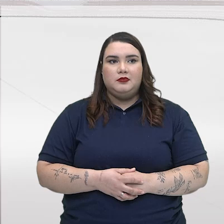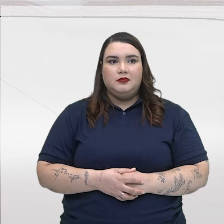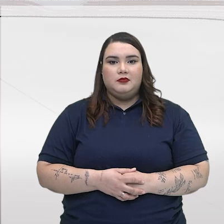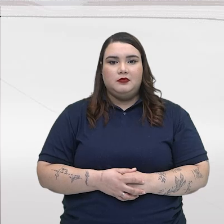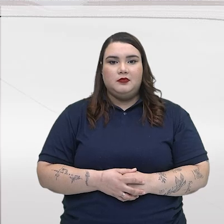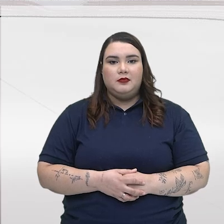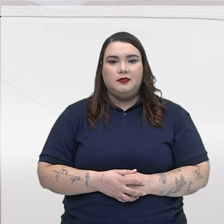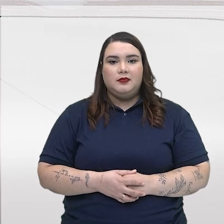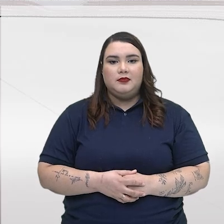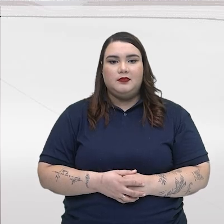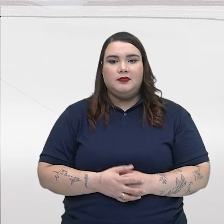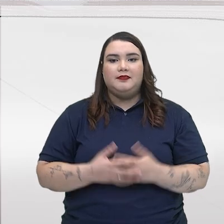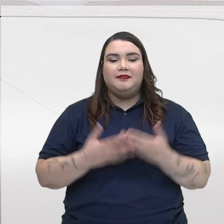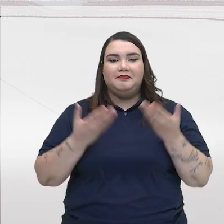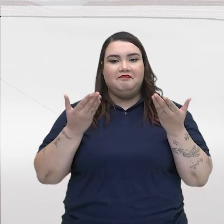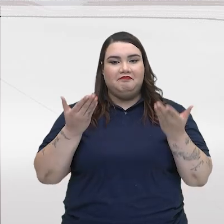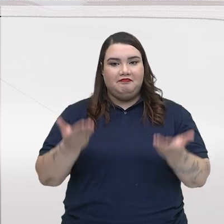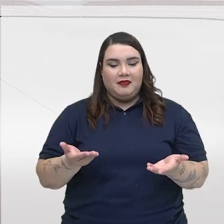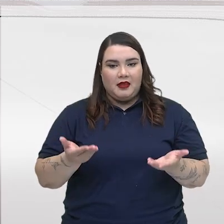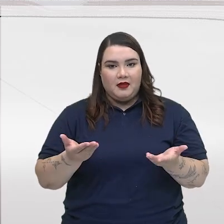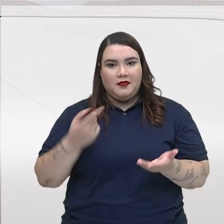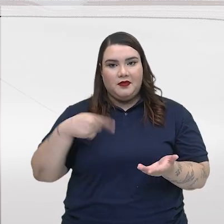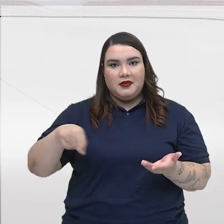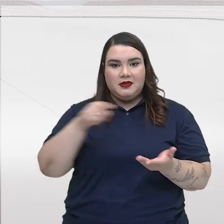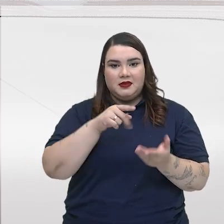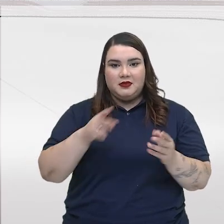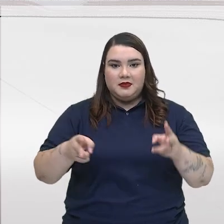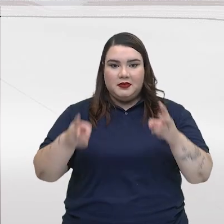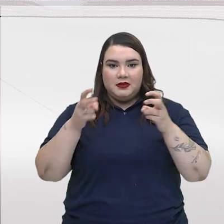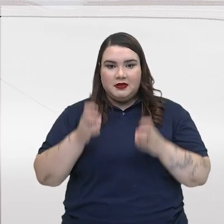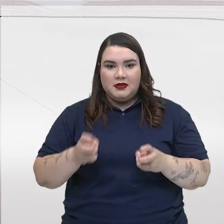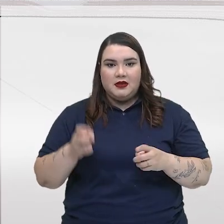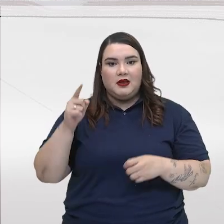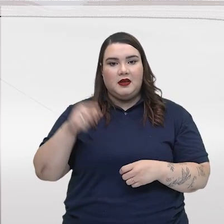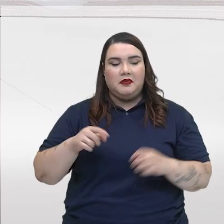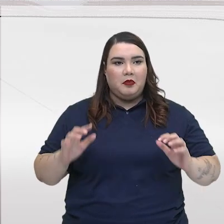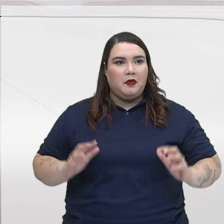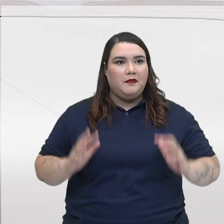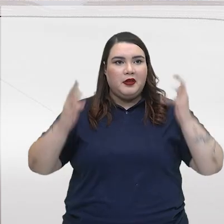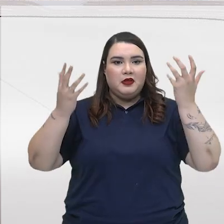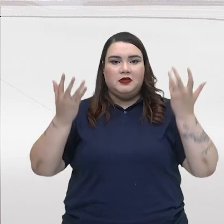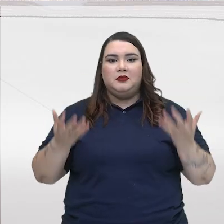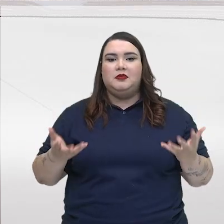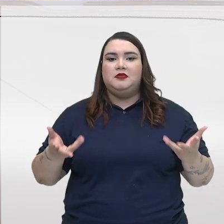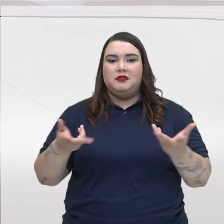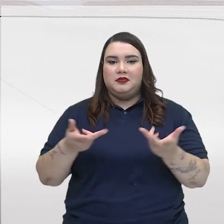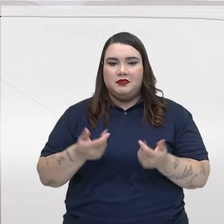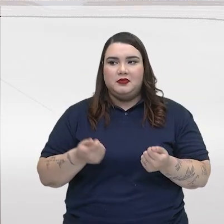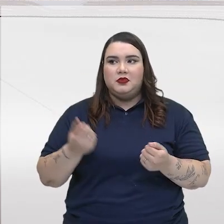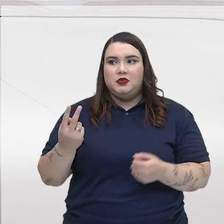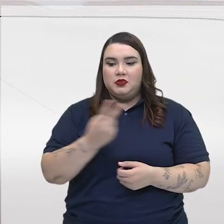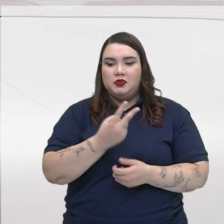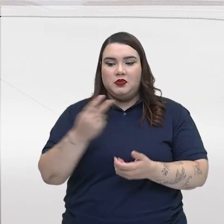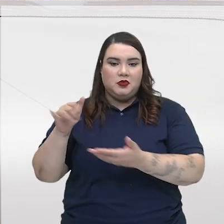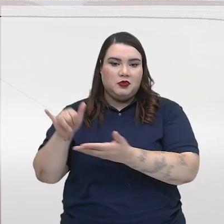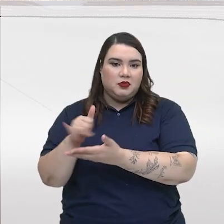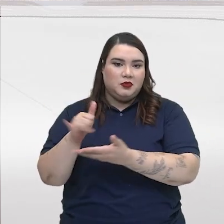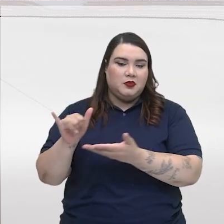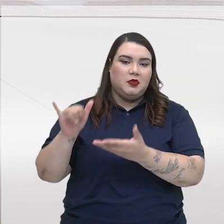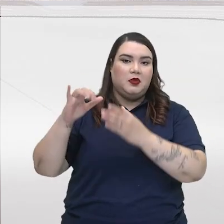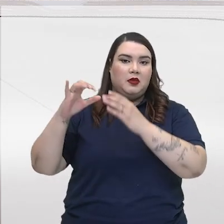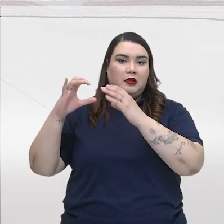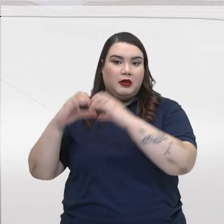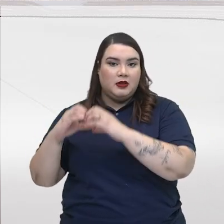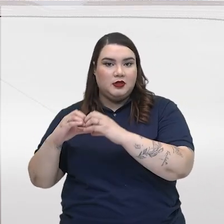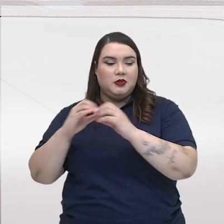Muito bem, vocês viram aí que é um grande espetáculo, né, realizado pelos 2 bois, o garantido e o caprichoso.